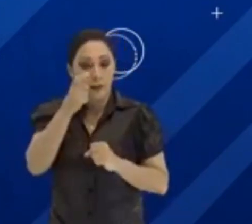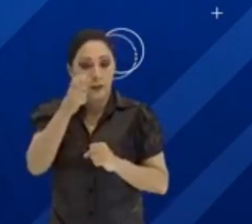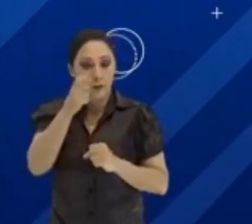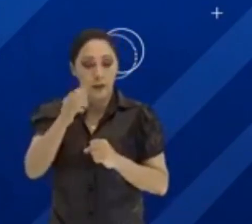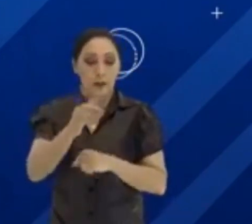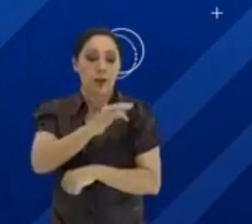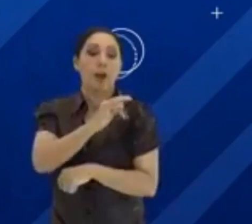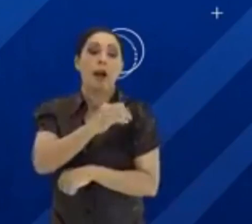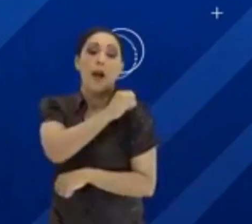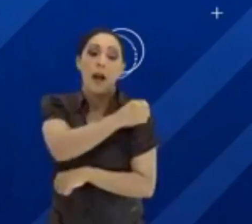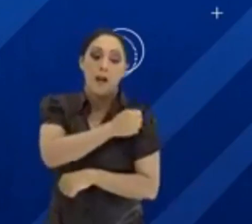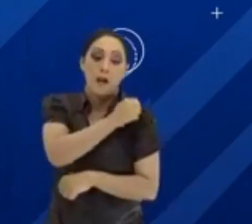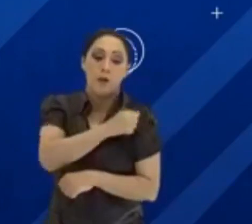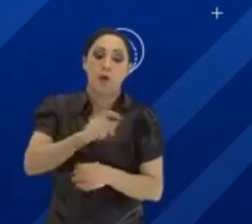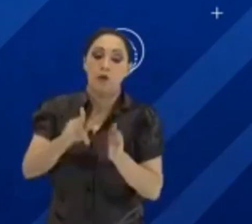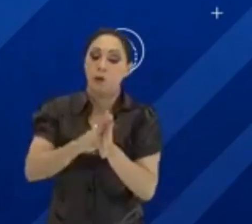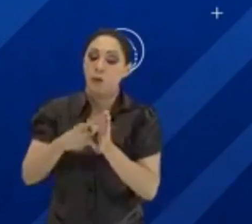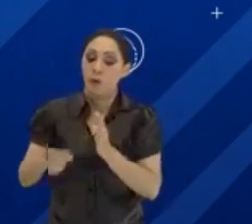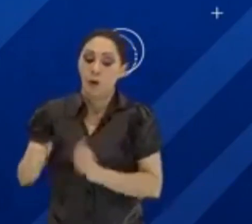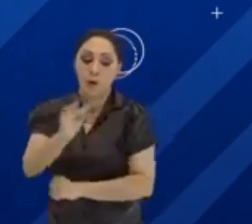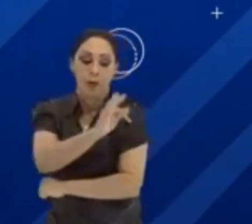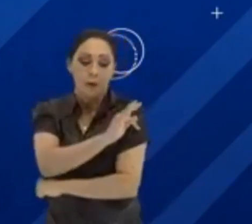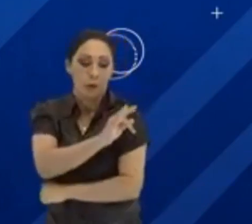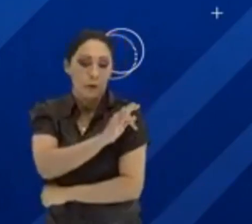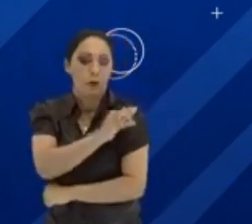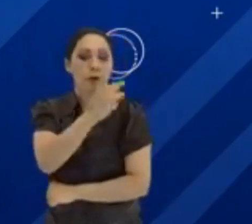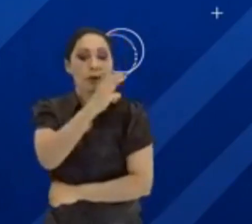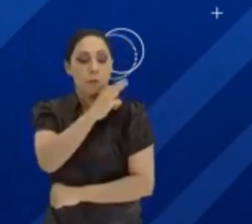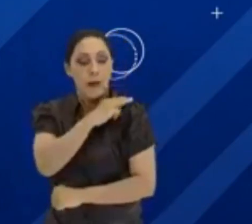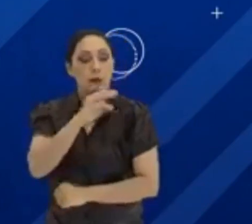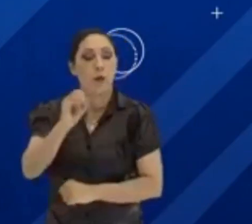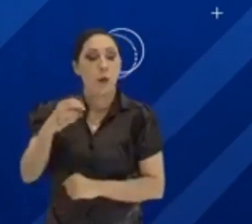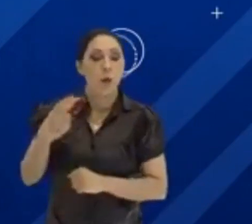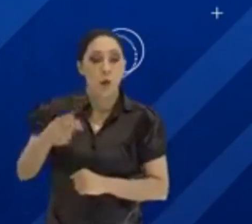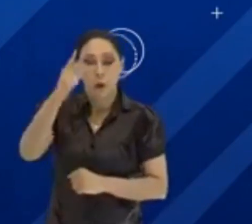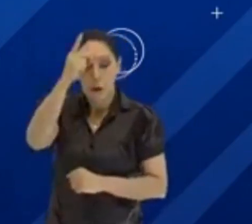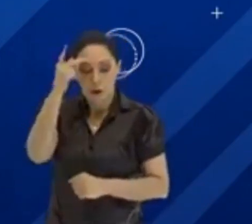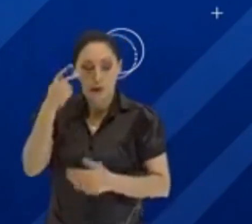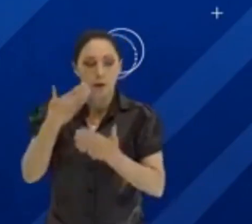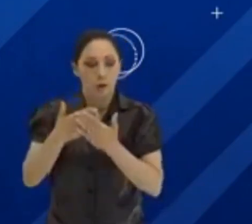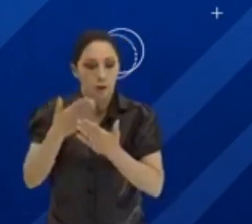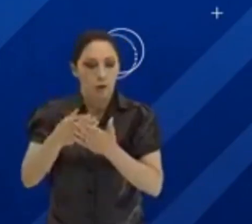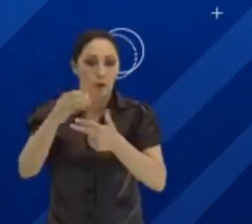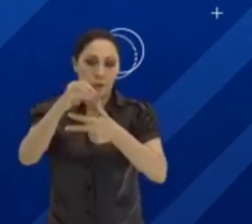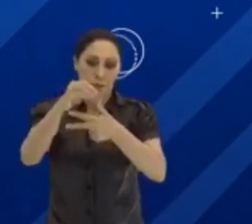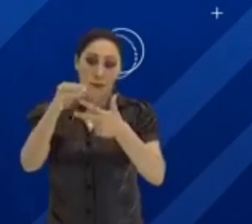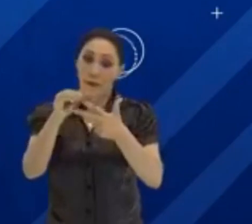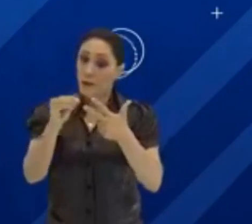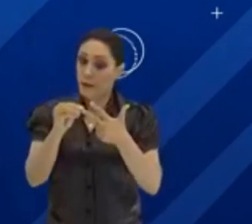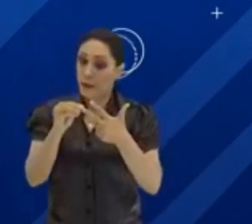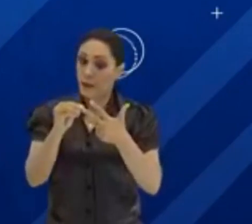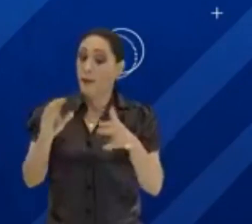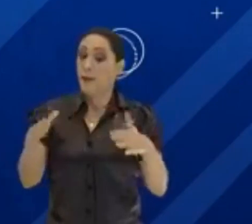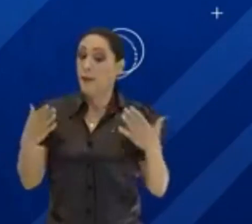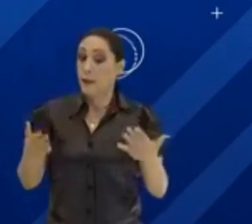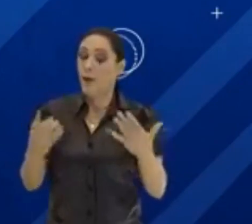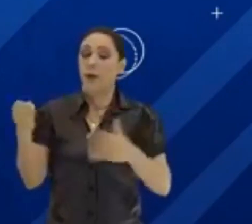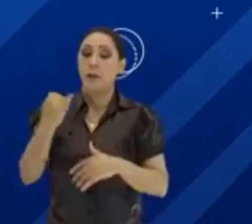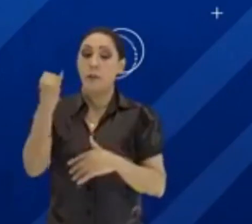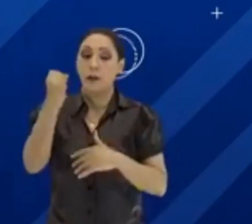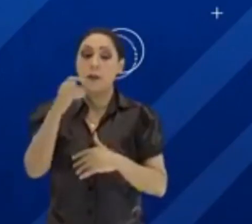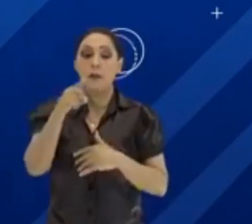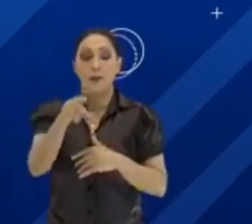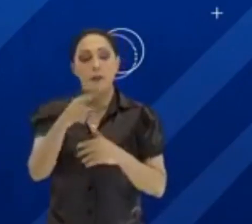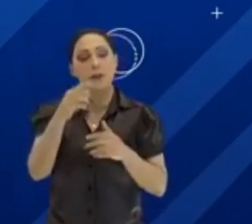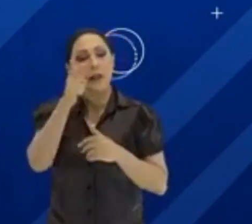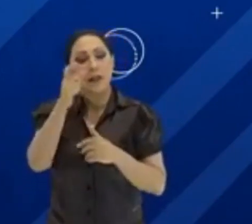do ensino fundamental, do ensino médio e por aqueles alunos que estão se preparando para o Enem. É importante, por isso, que